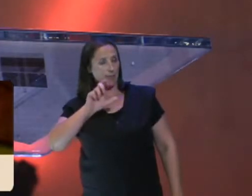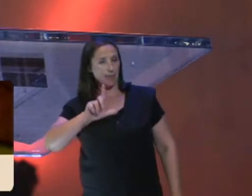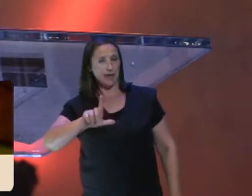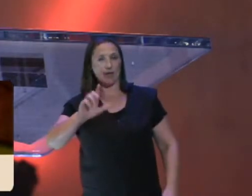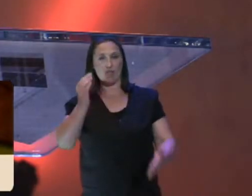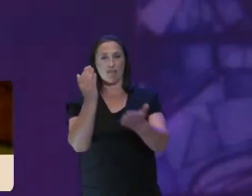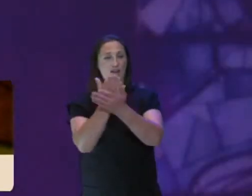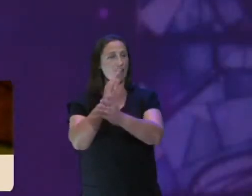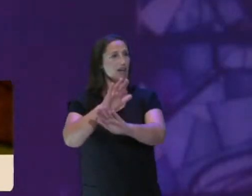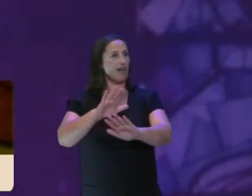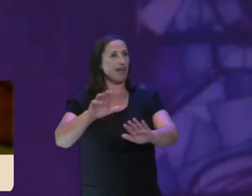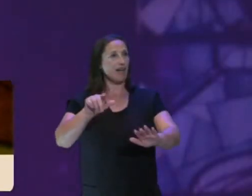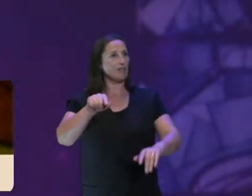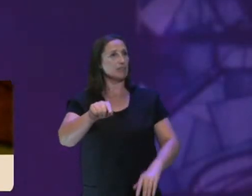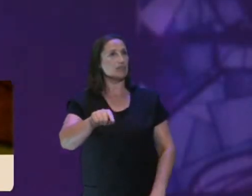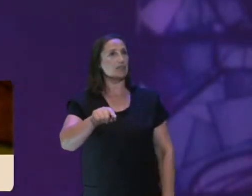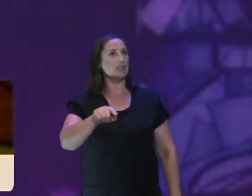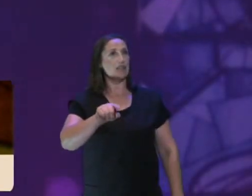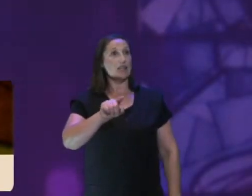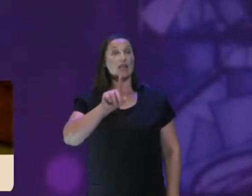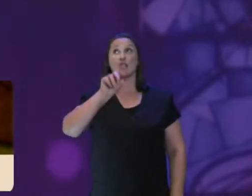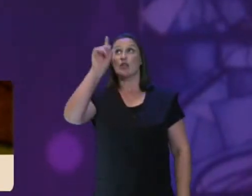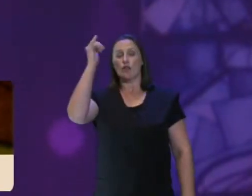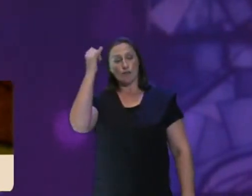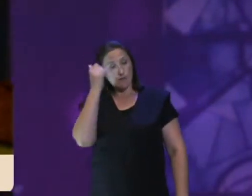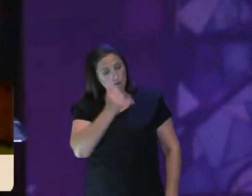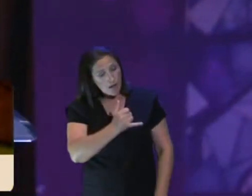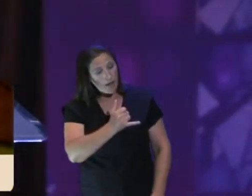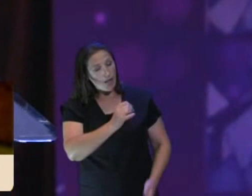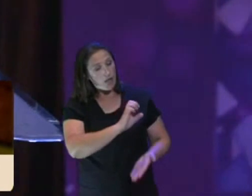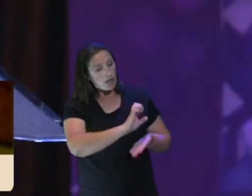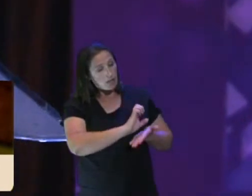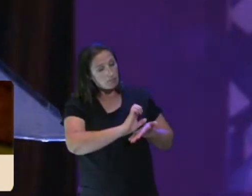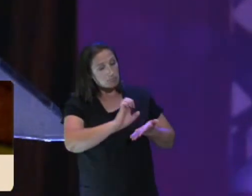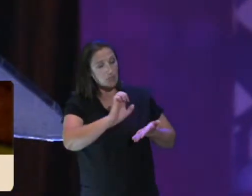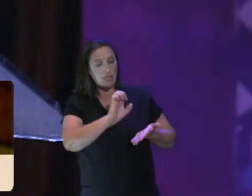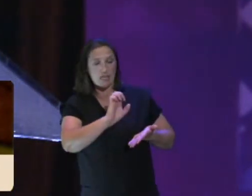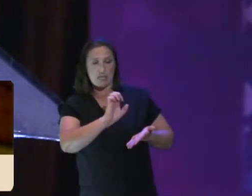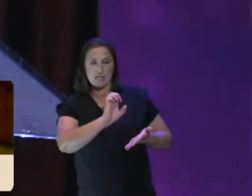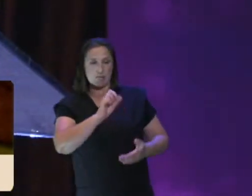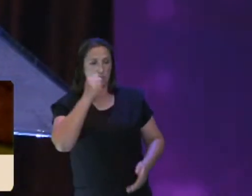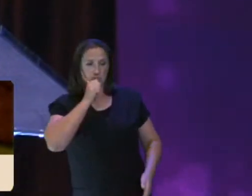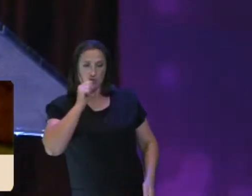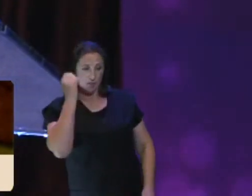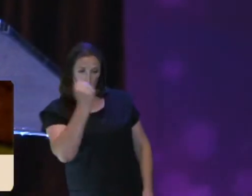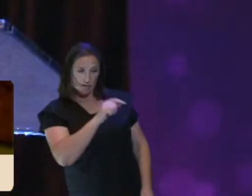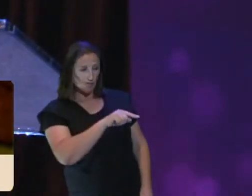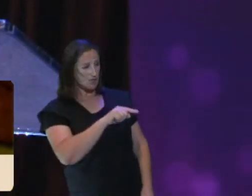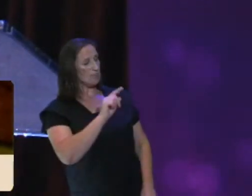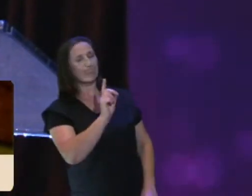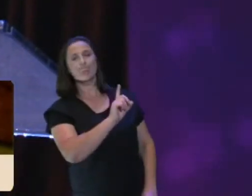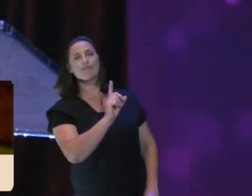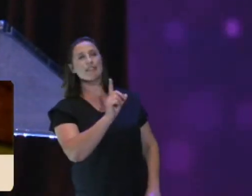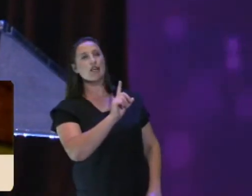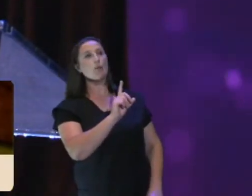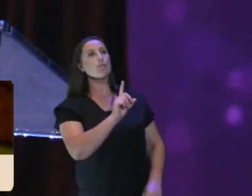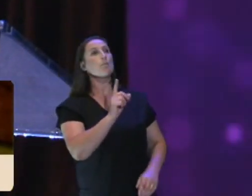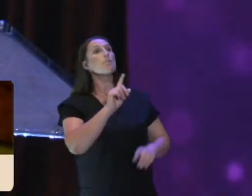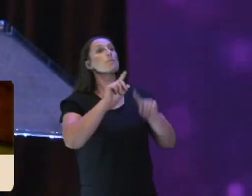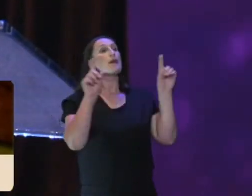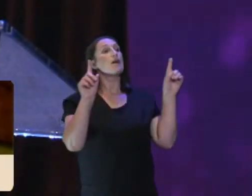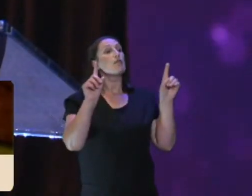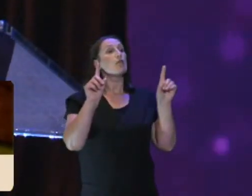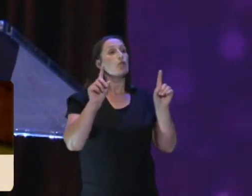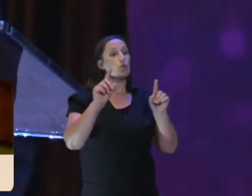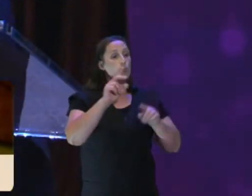o Senhor está dizendo, eu vou te usar, não vai ser Jezabel que vai matar você, mas eu vou te usar para ungir o homem que